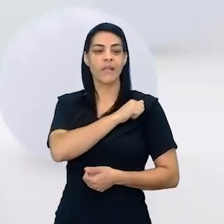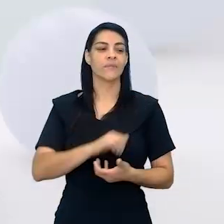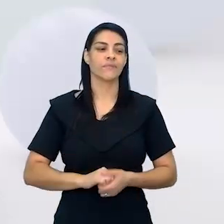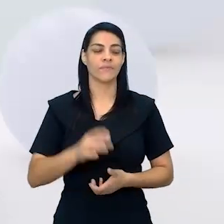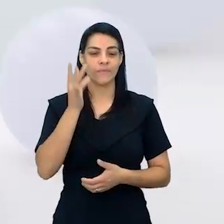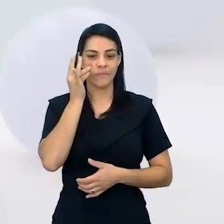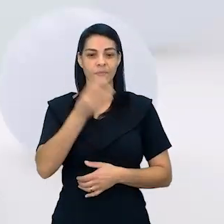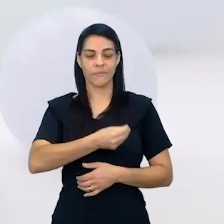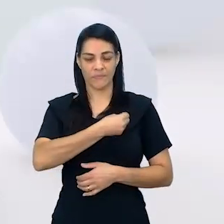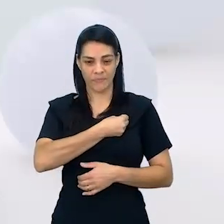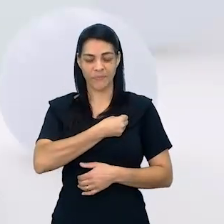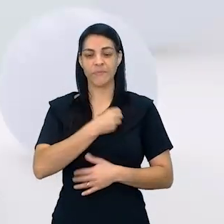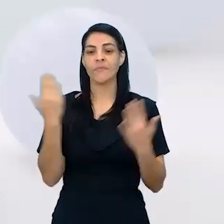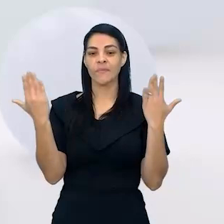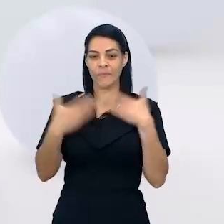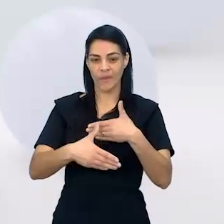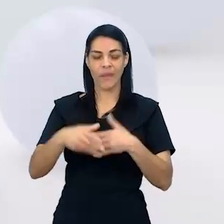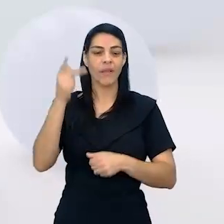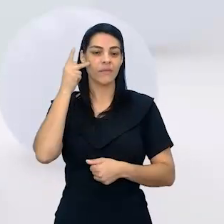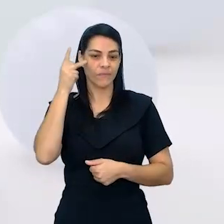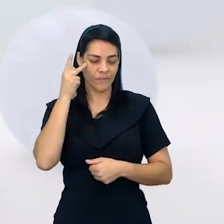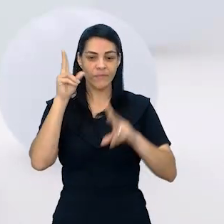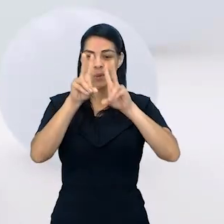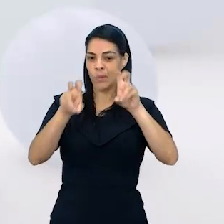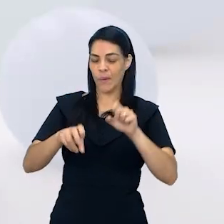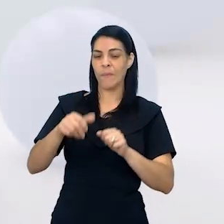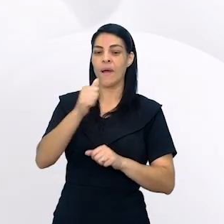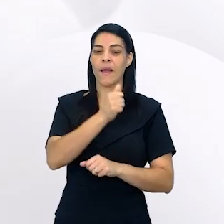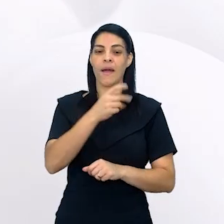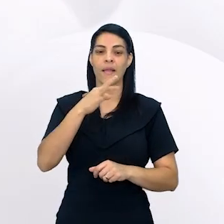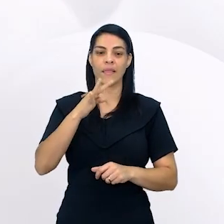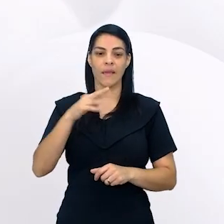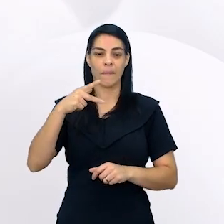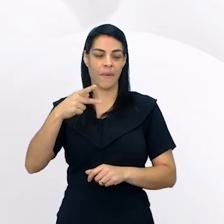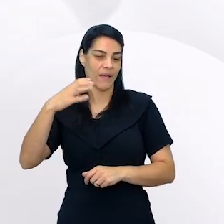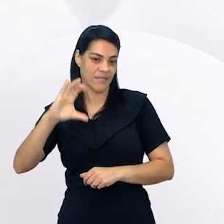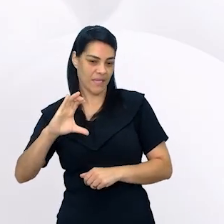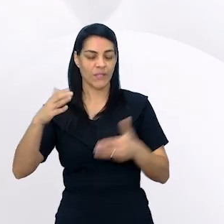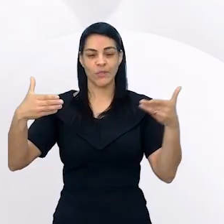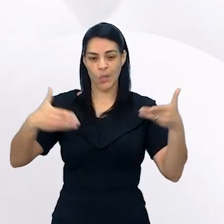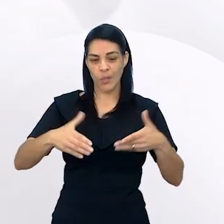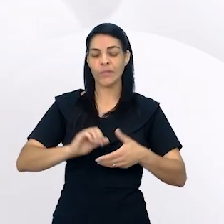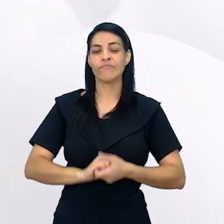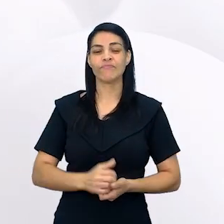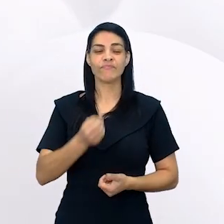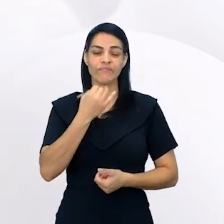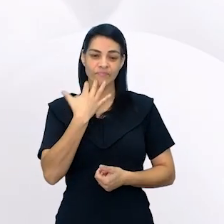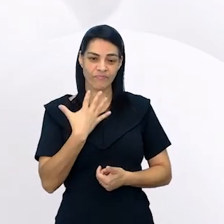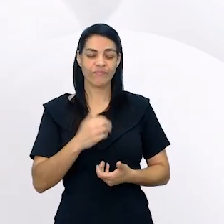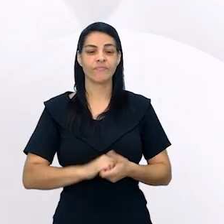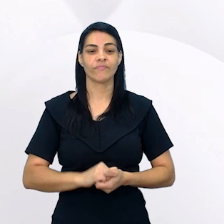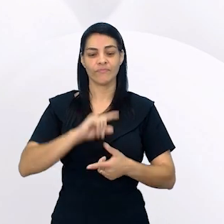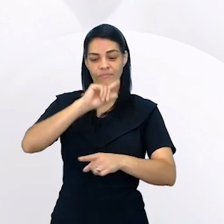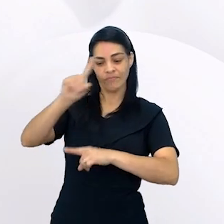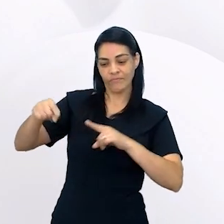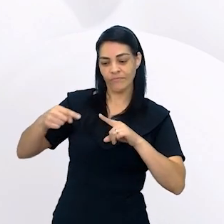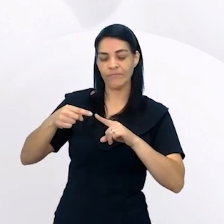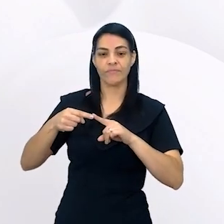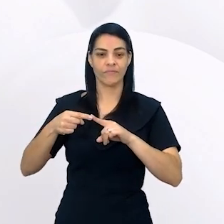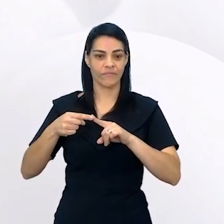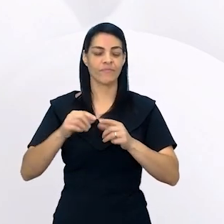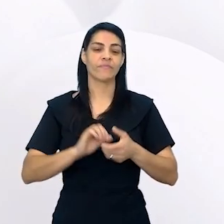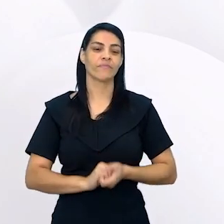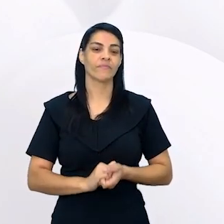Paulista Essa é a ter o tema da TPC de hoje muito bem com os objetivos aí né